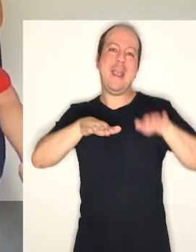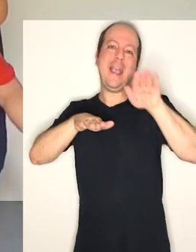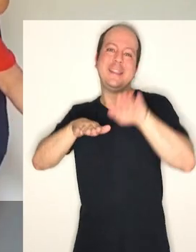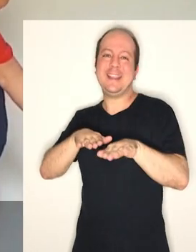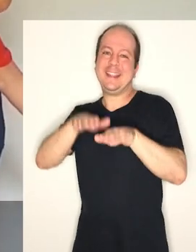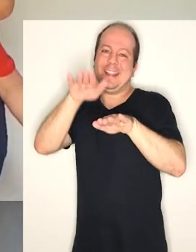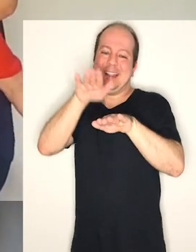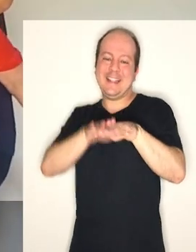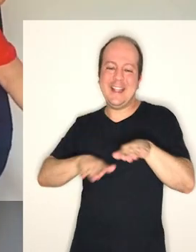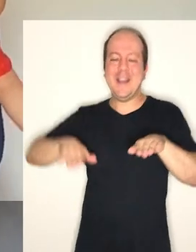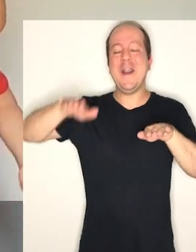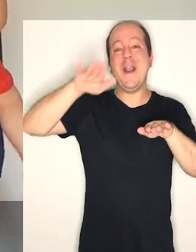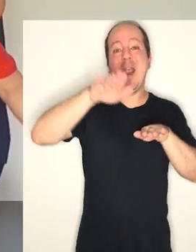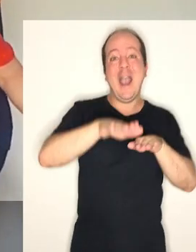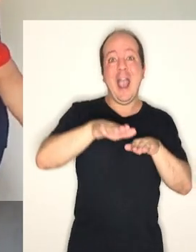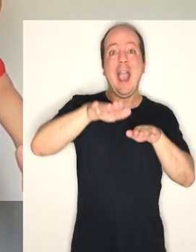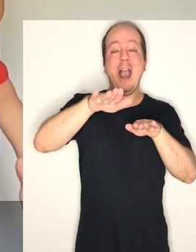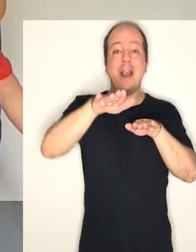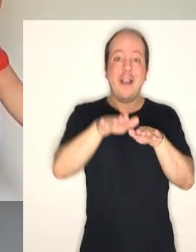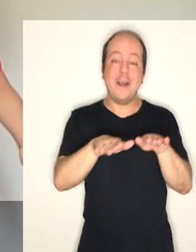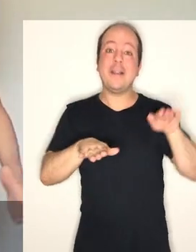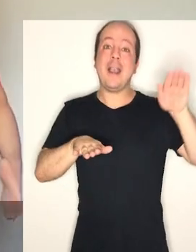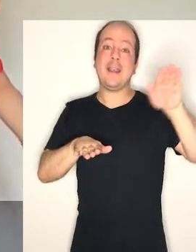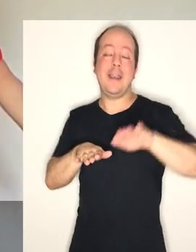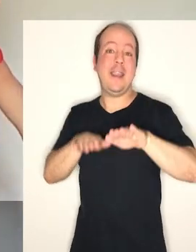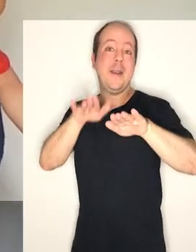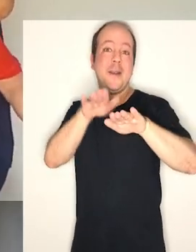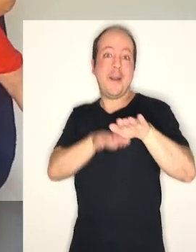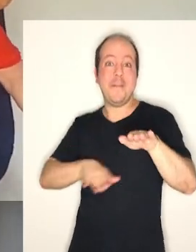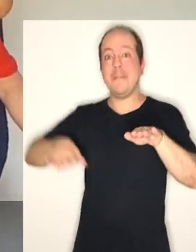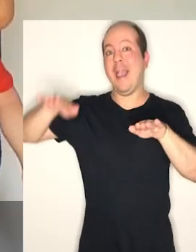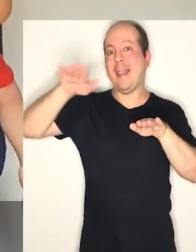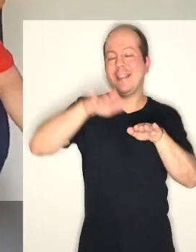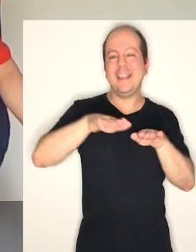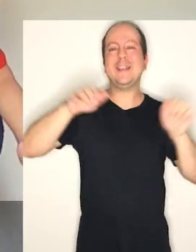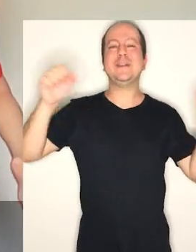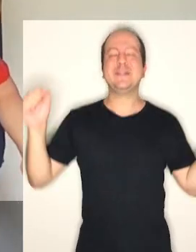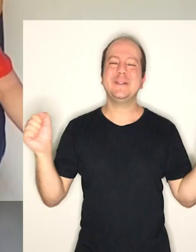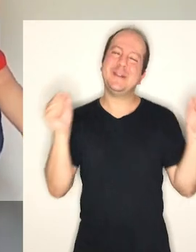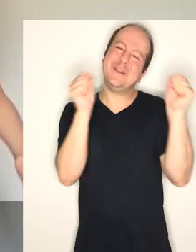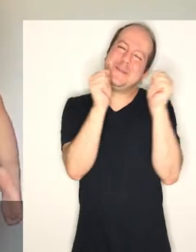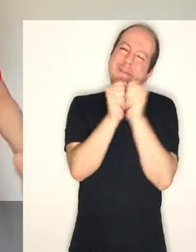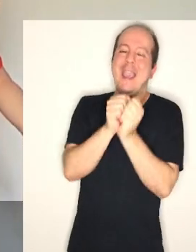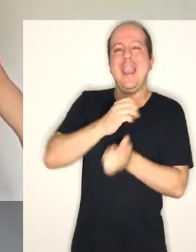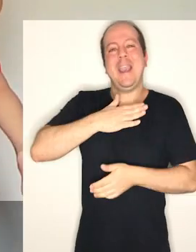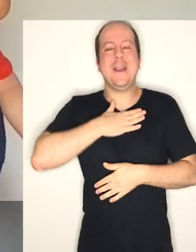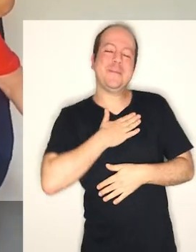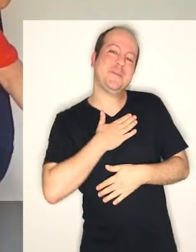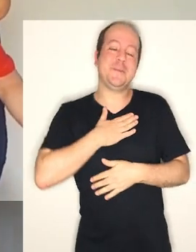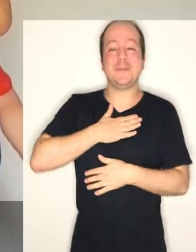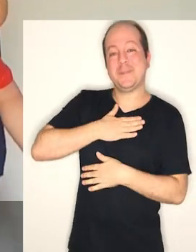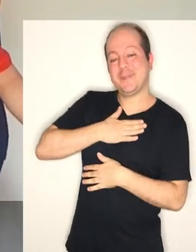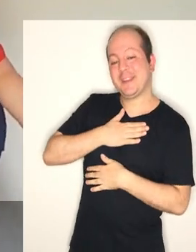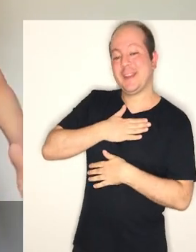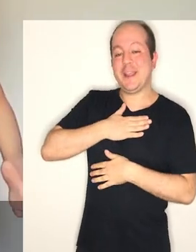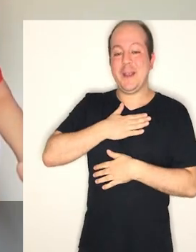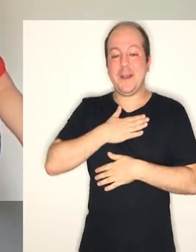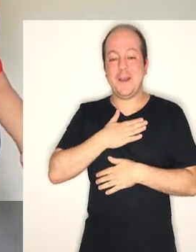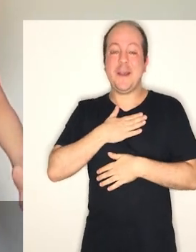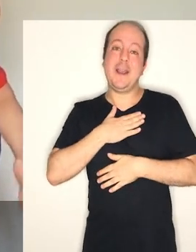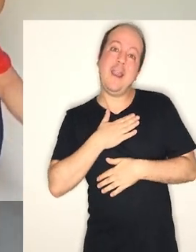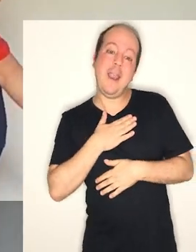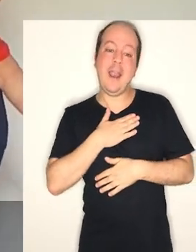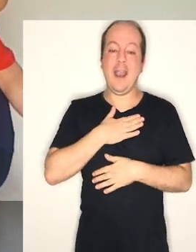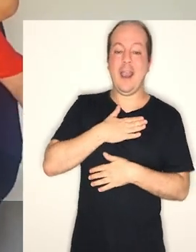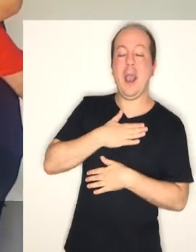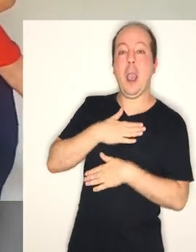bota aqui o seu pezinho. Bota aqui seu pezinho com o meu.